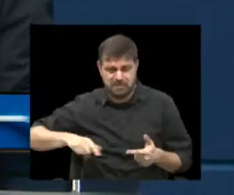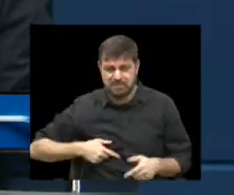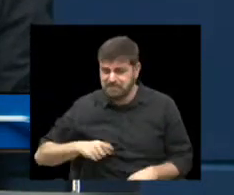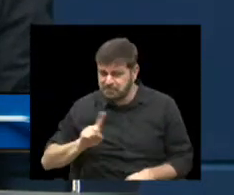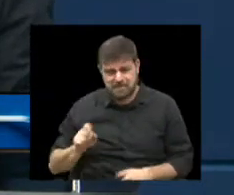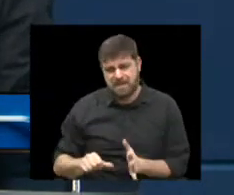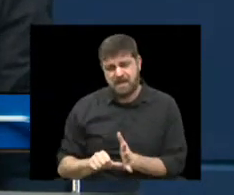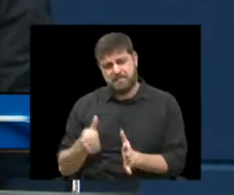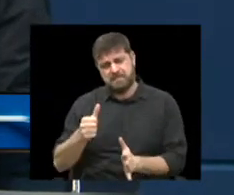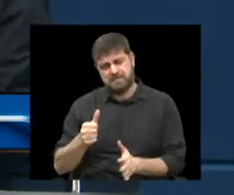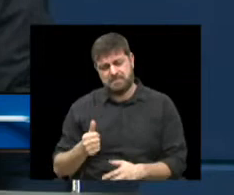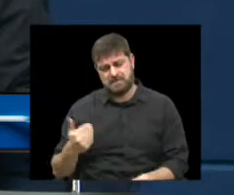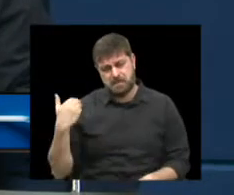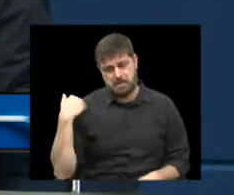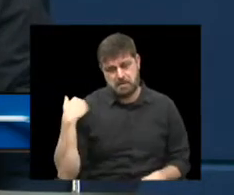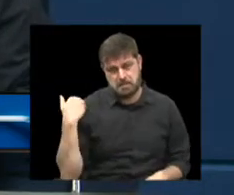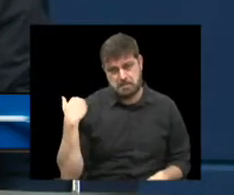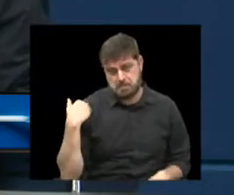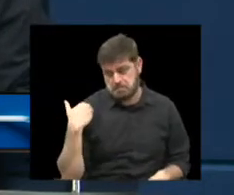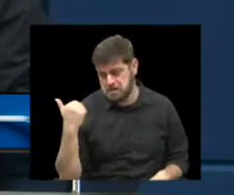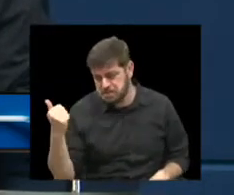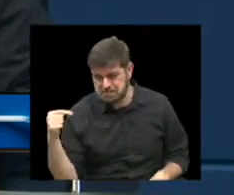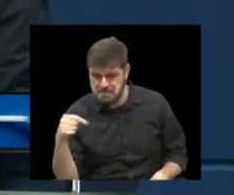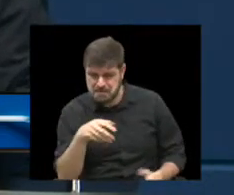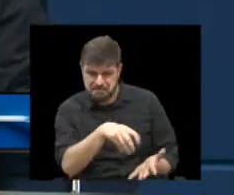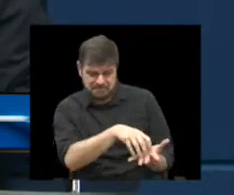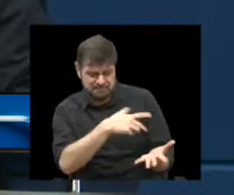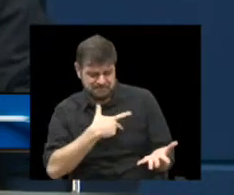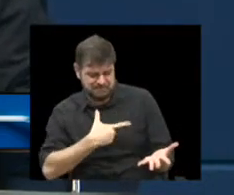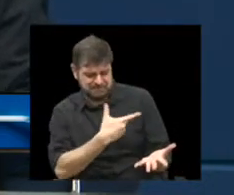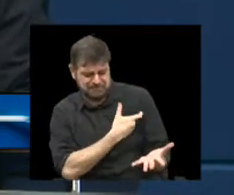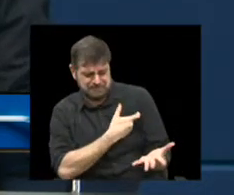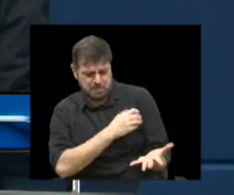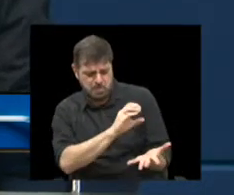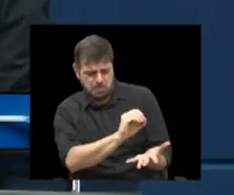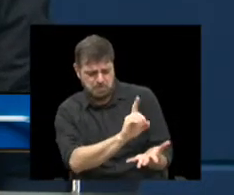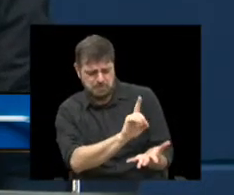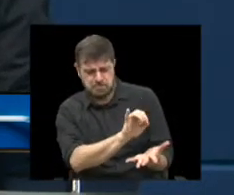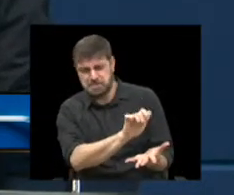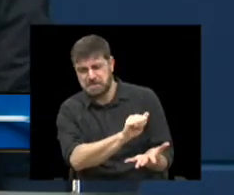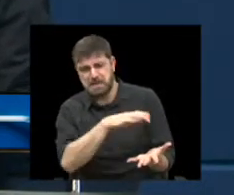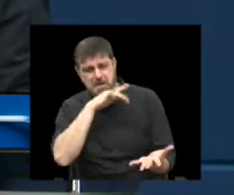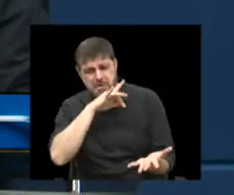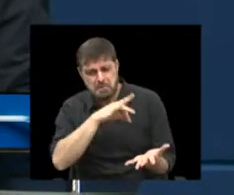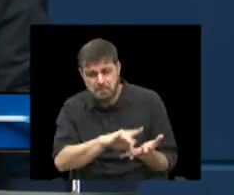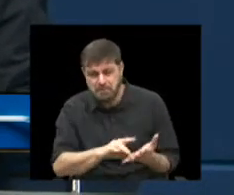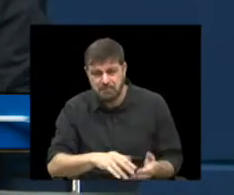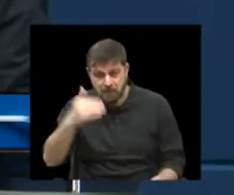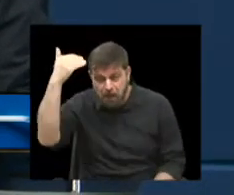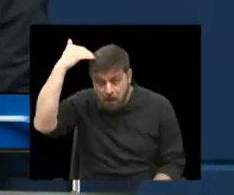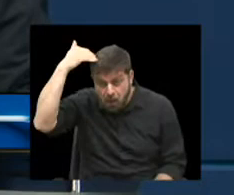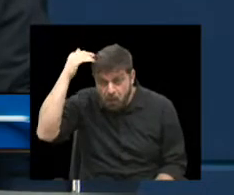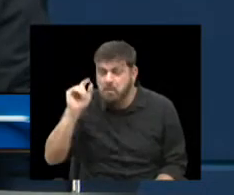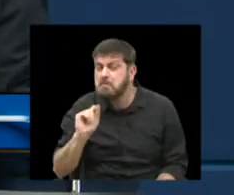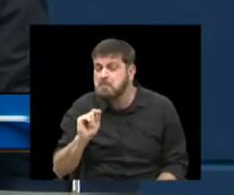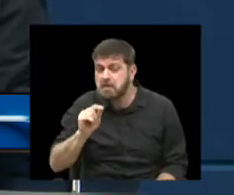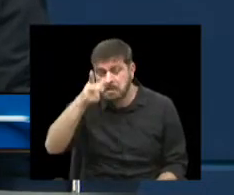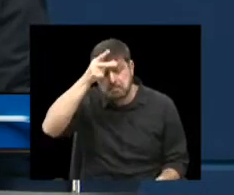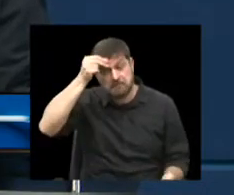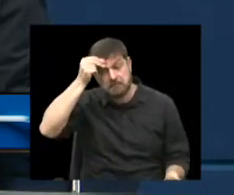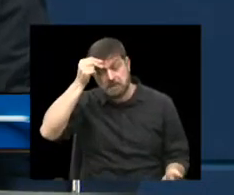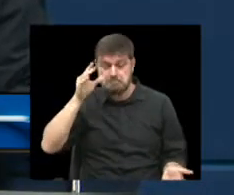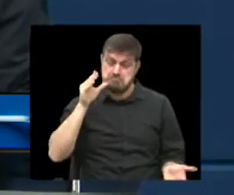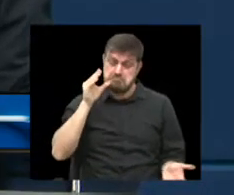primeira vez que me procuram reclamando do atendimento naquele CS. Se a culpa é do prefeito ou se é dos funcionários, eu não